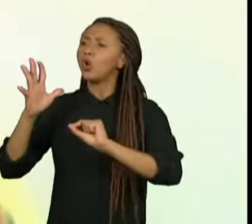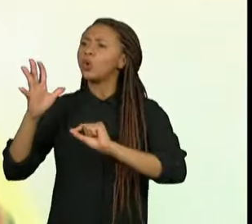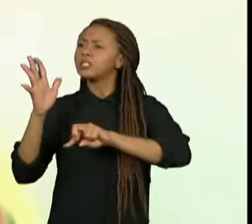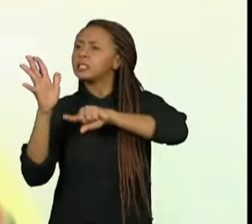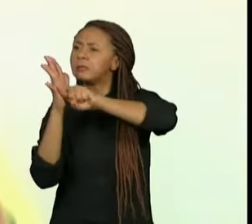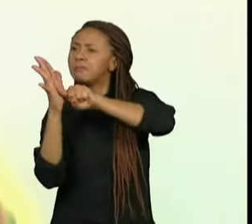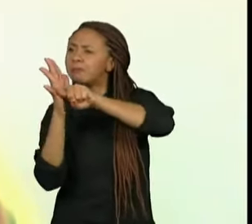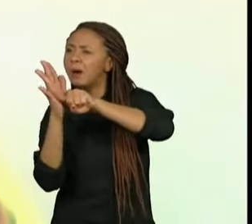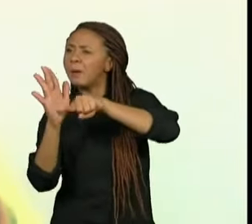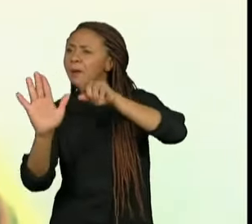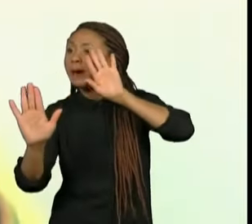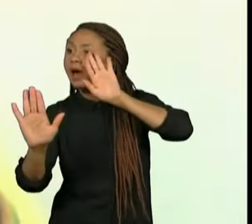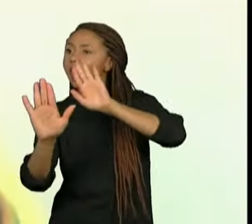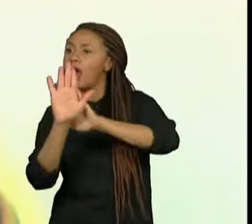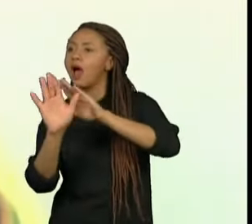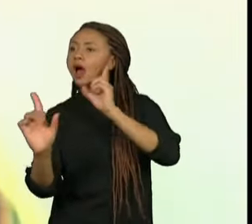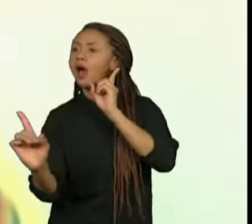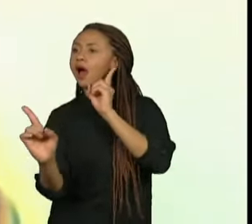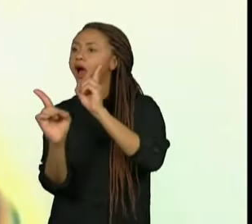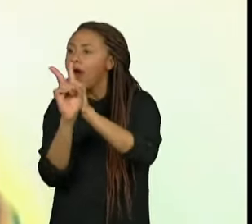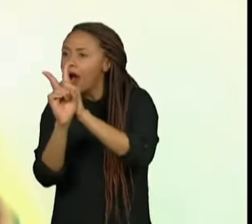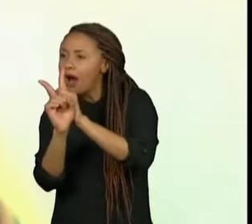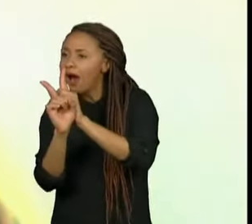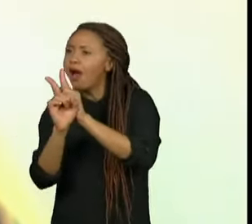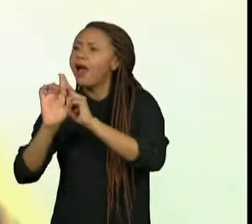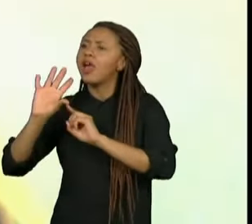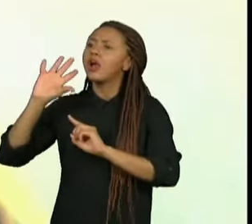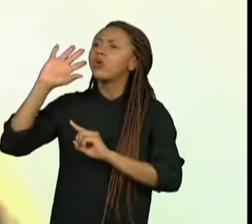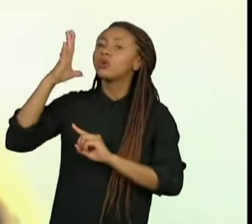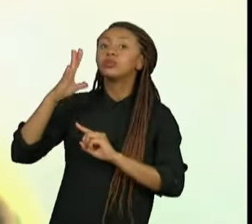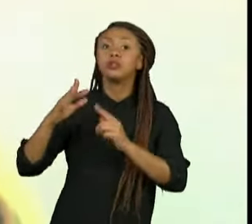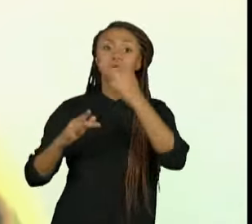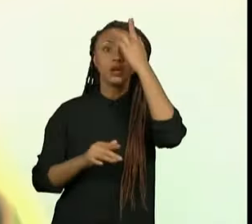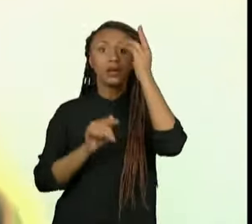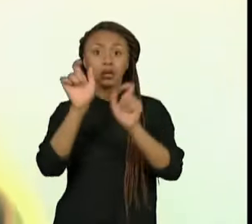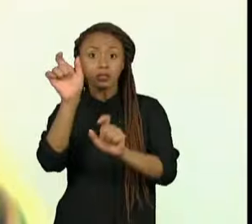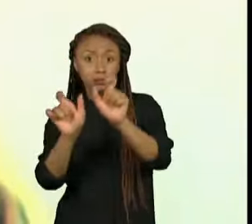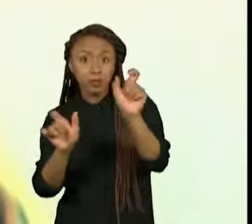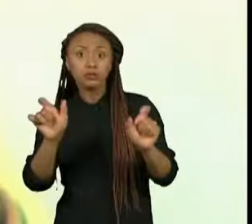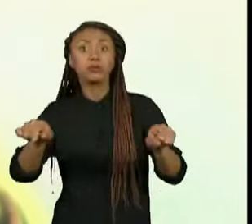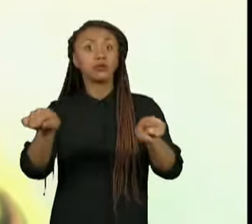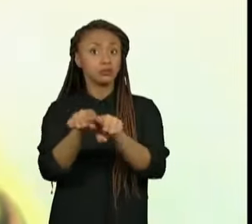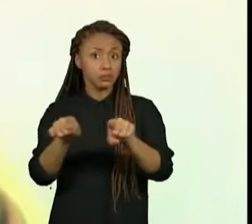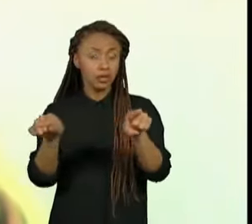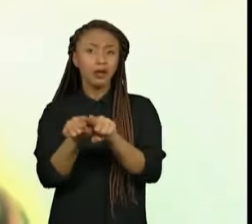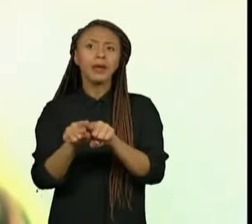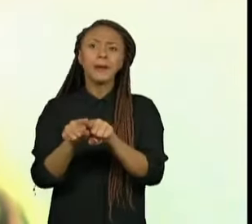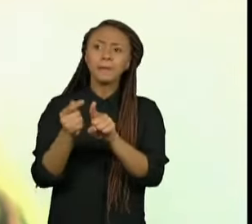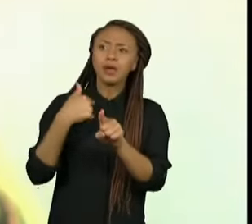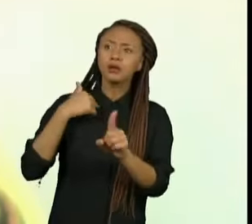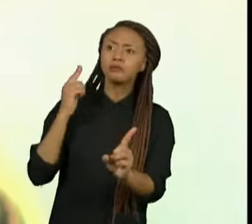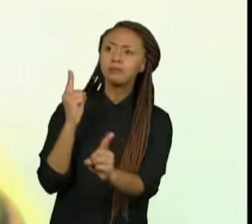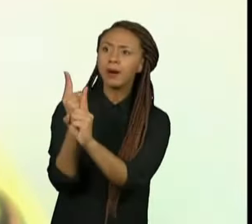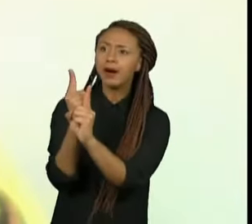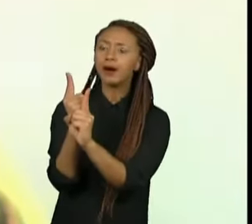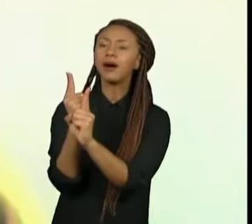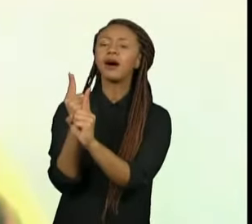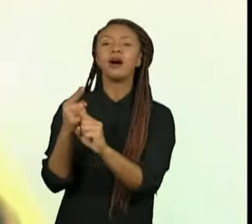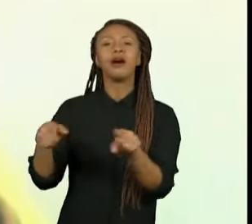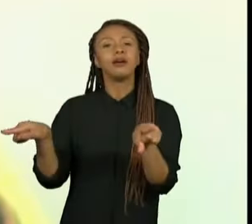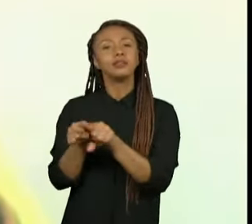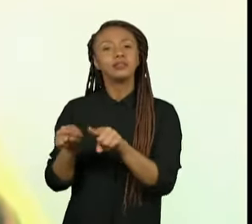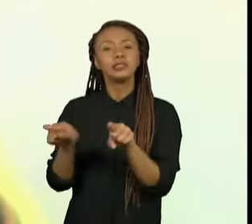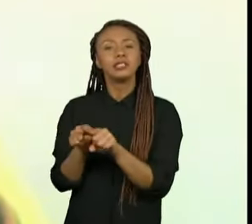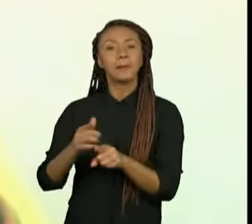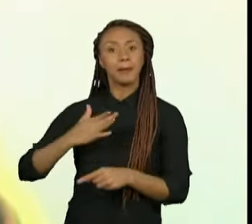dos acontecimentos, de ir na alma das pessoas, né? E de certa forma também de